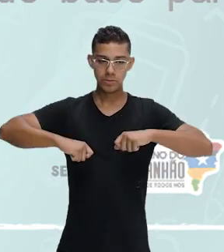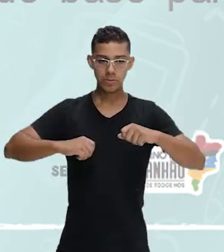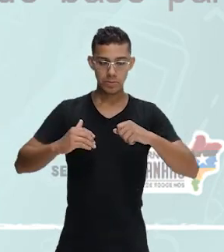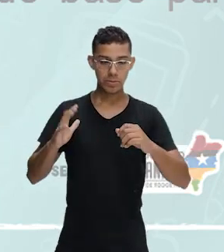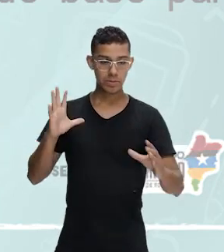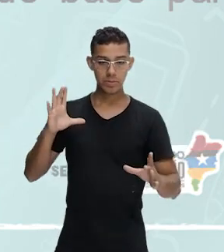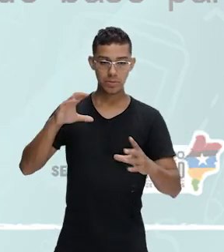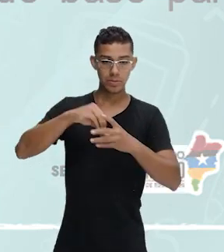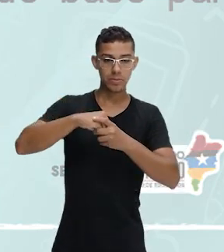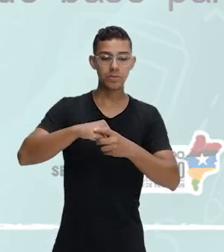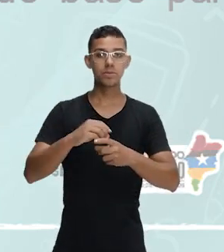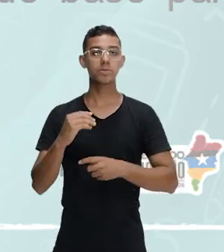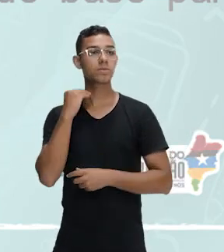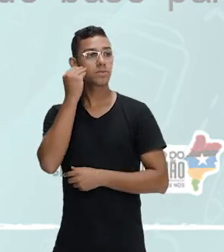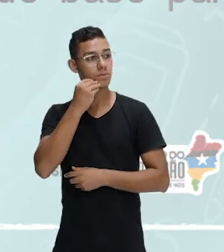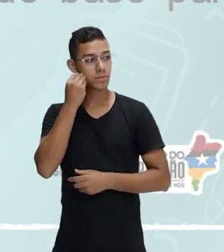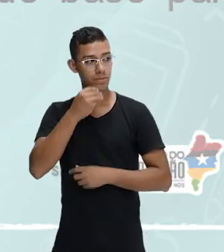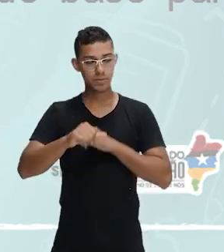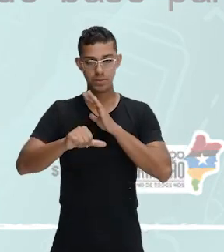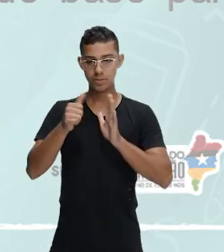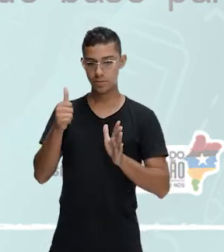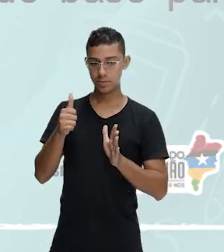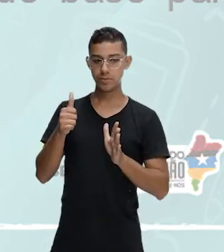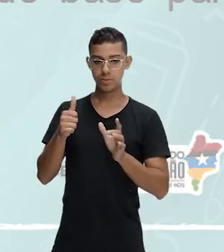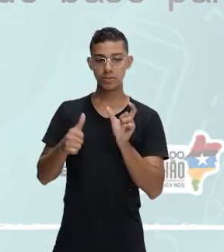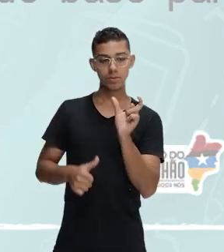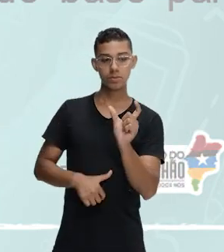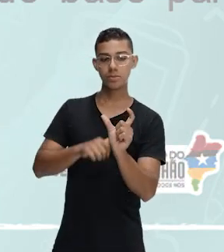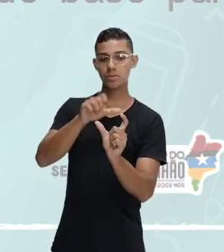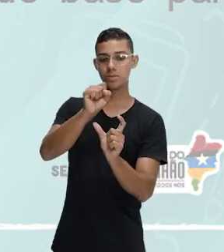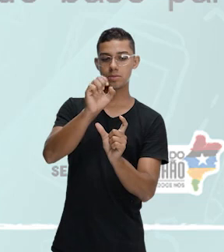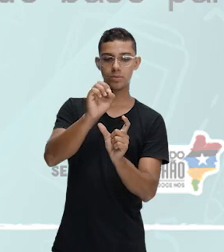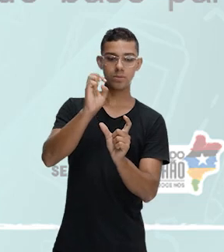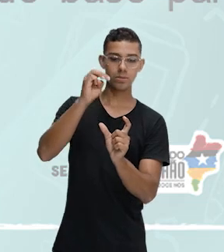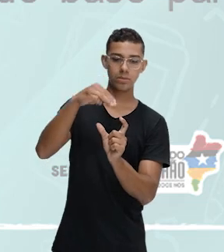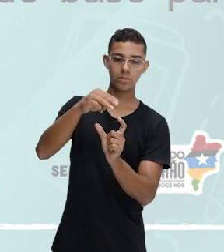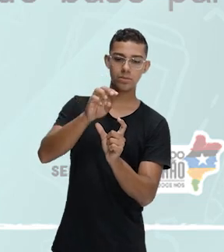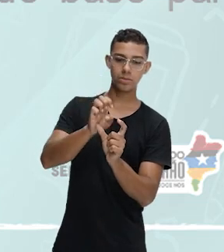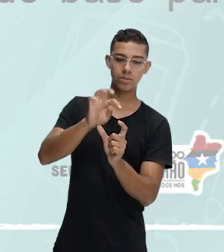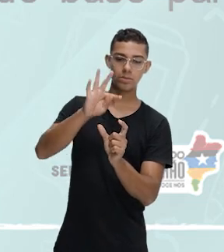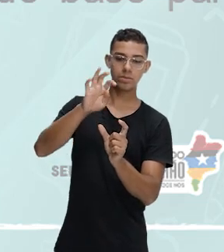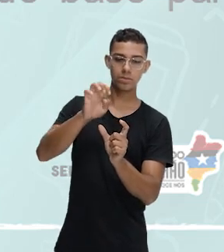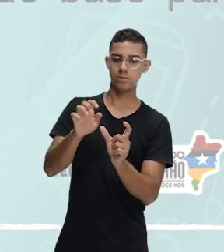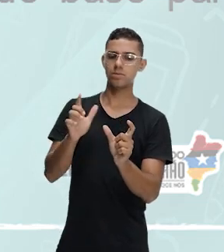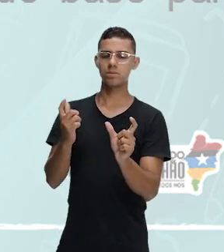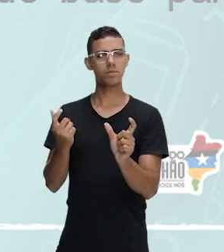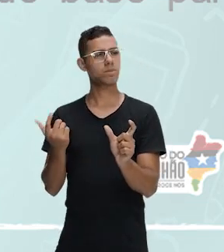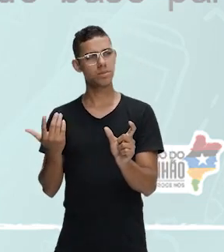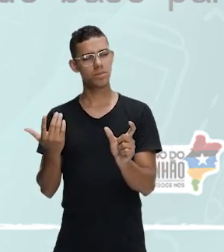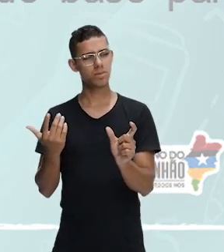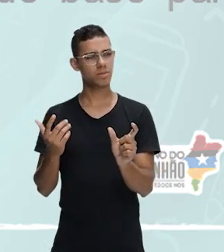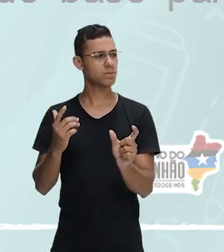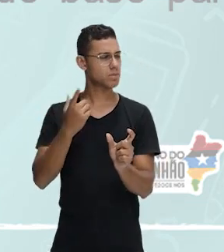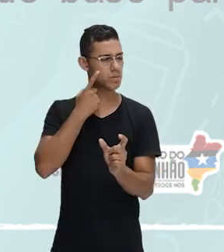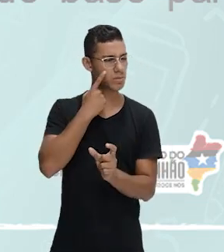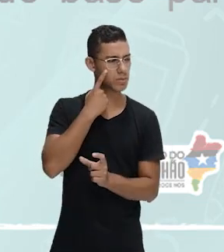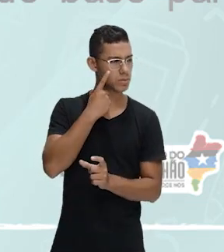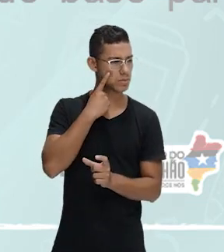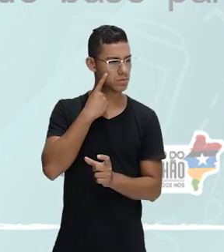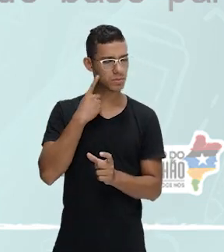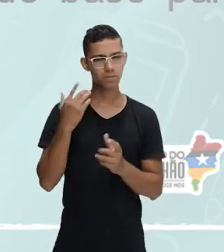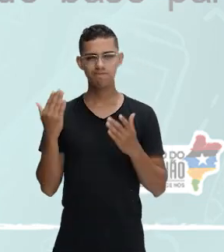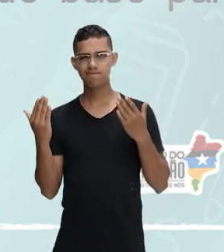primeiros experimentos? Com certeza não. Olha a expressão somente ali também, sempre vai introduzir uma coisa meio duvidosa.